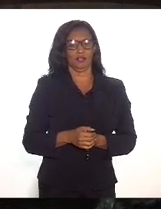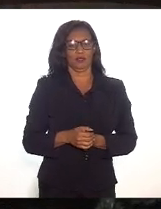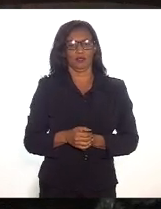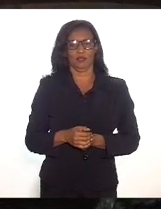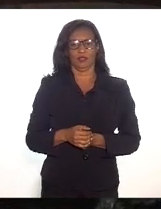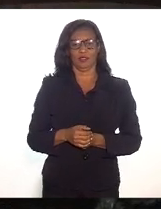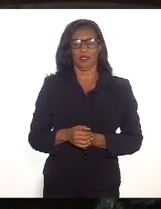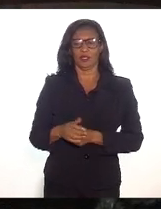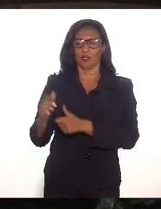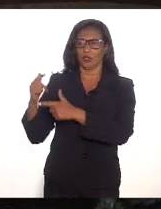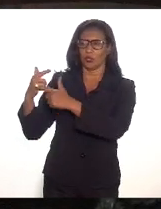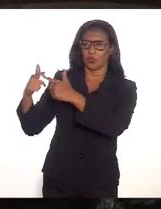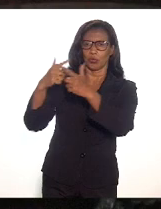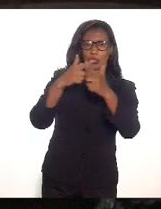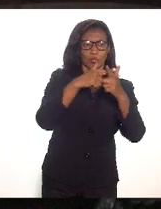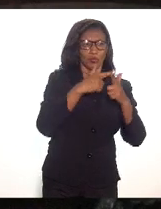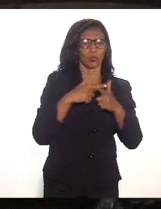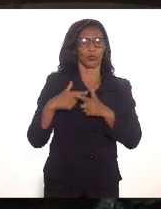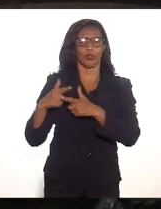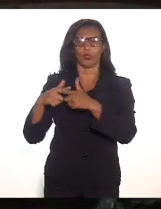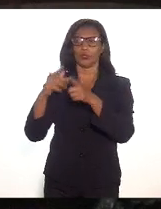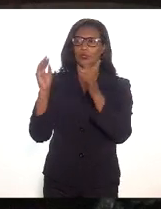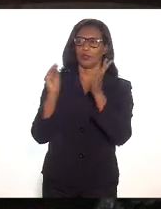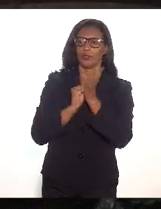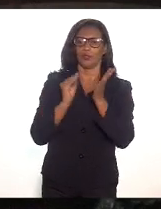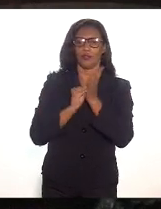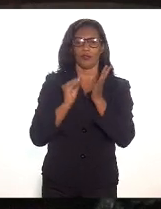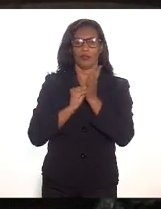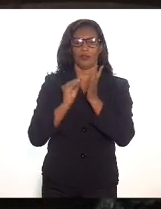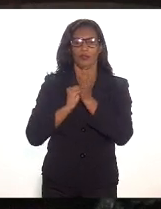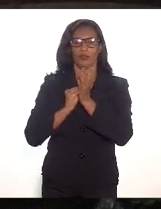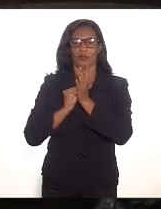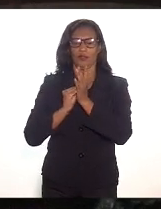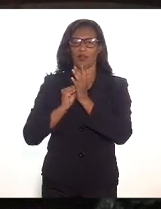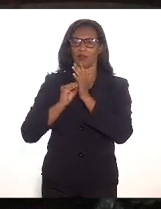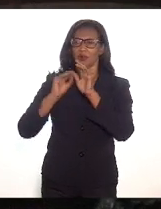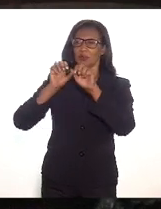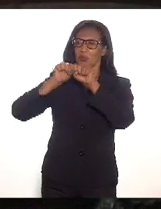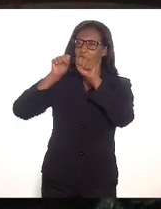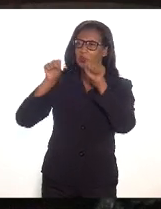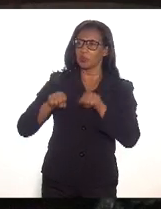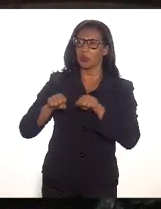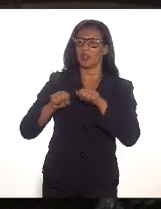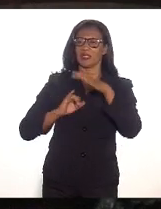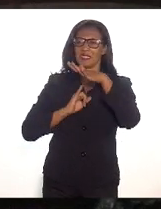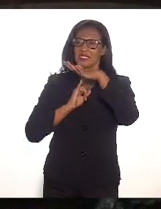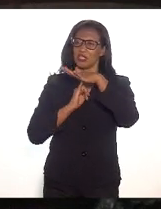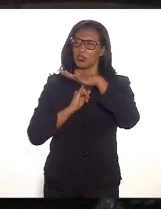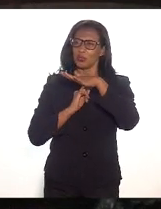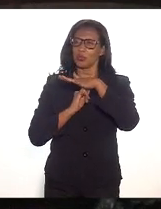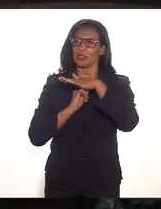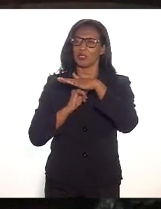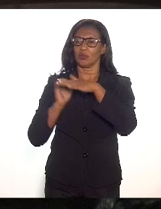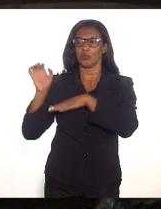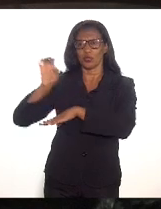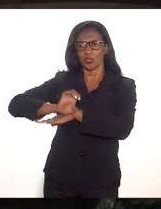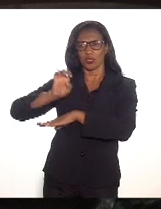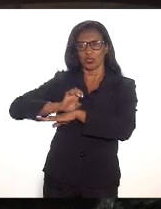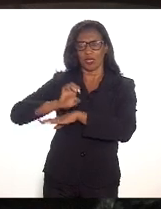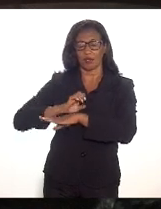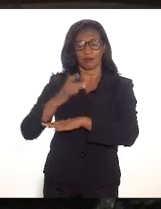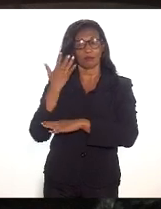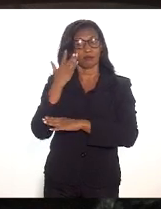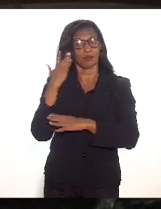polarizações extremas e de falta de construção na democracia, nas instituições do Estado, eu acho que